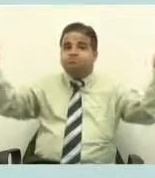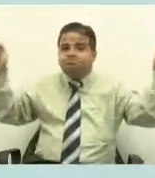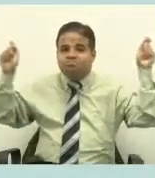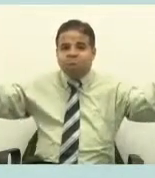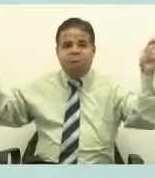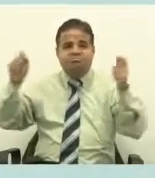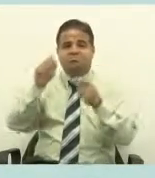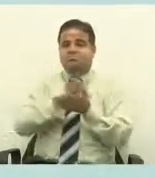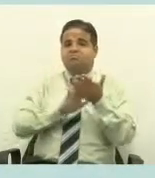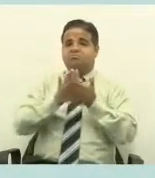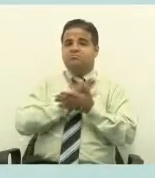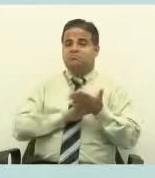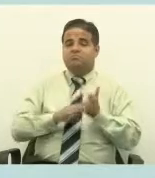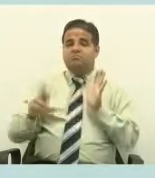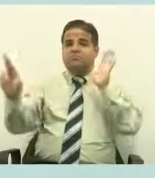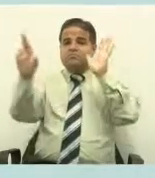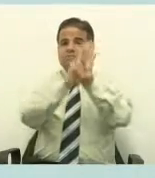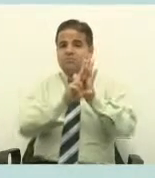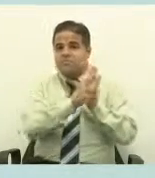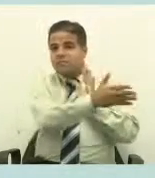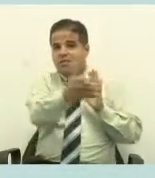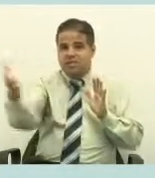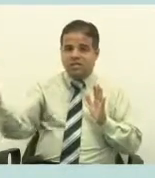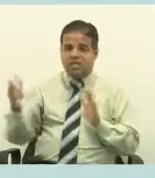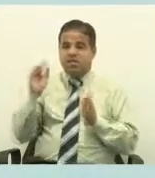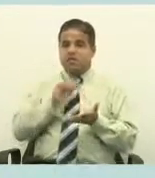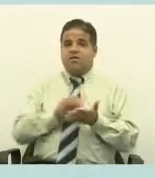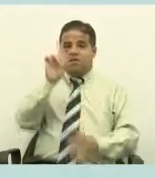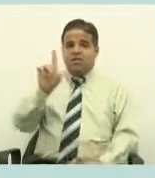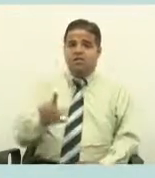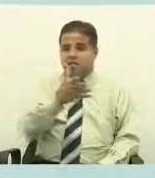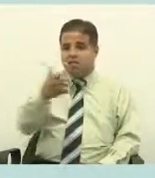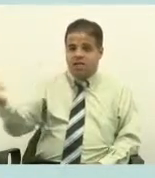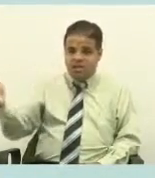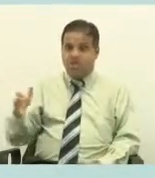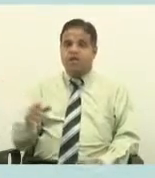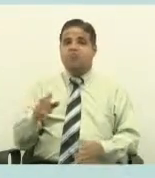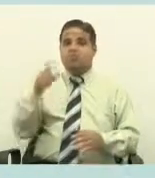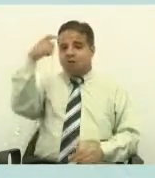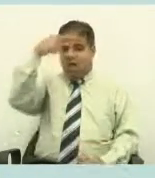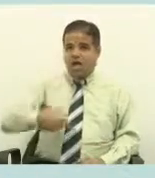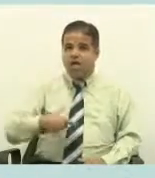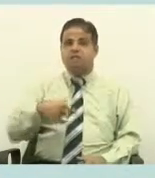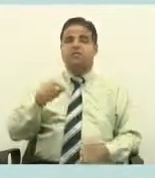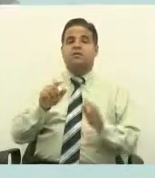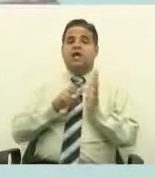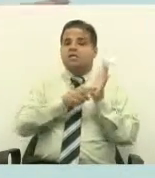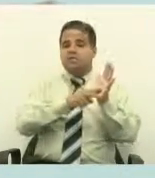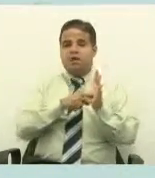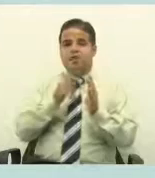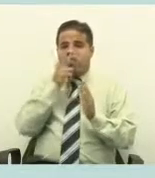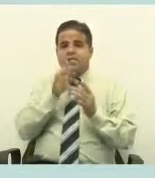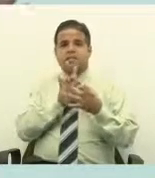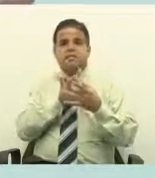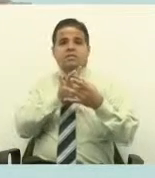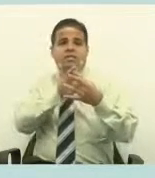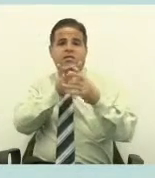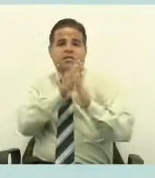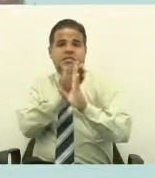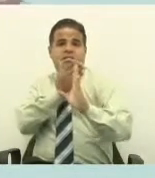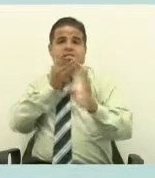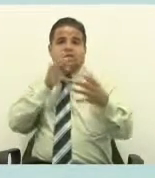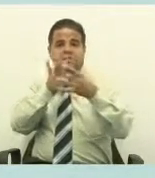perante a representatividade de fato e de direito, que é a entidade sindical. Então se distanciou